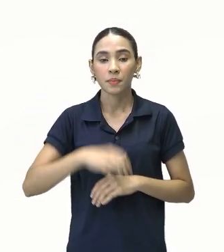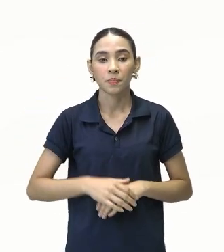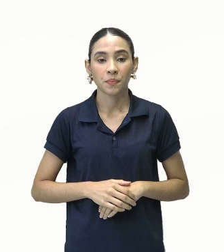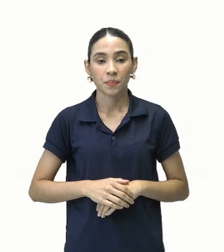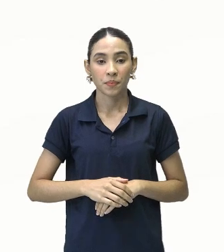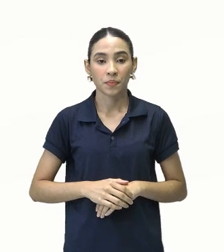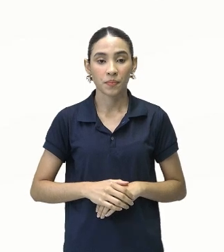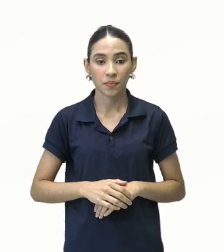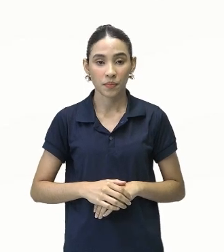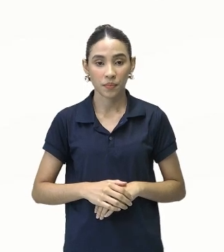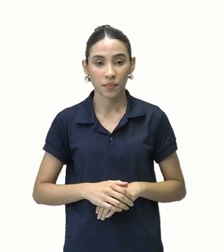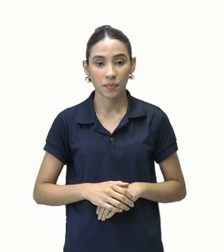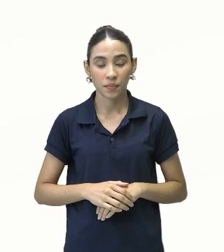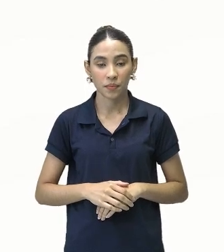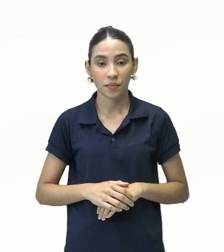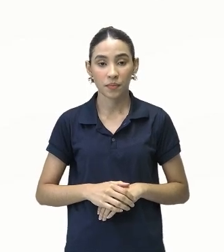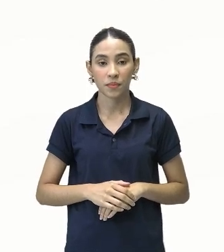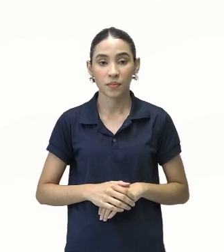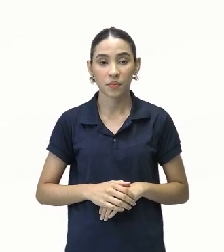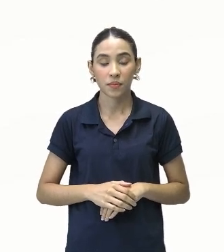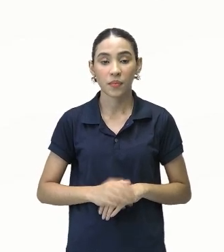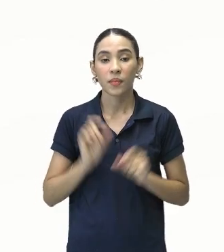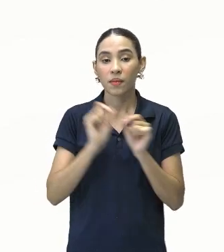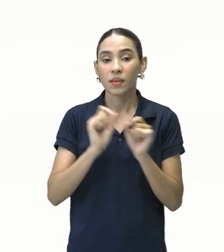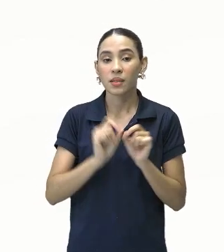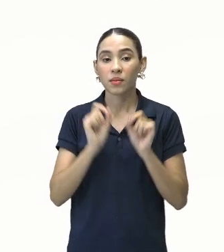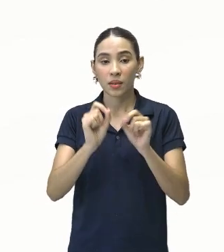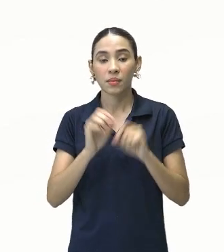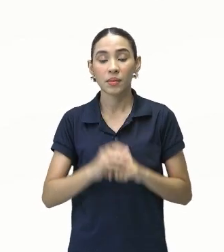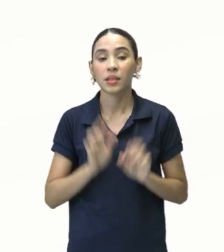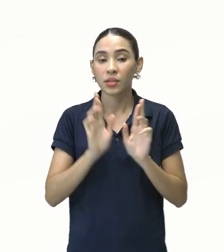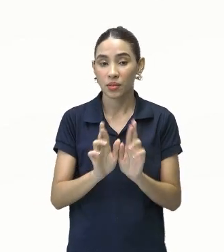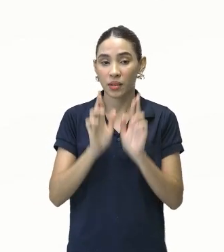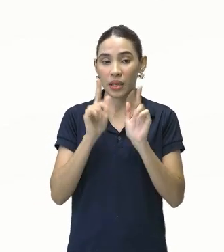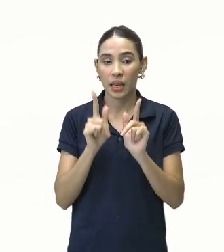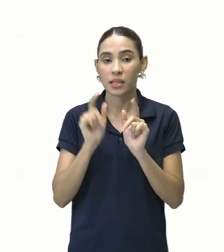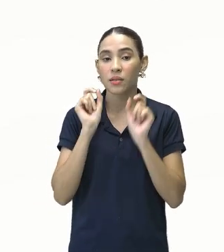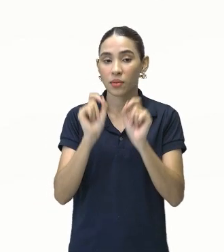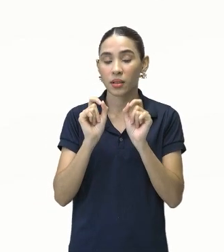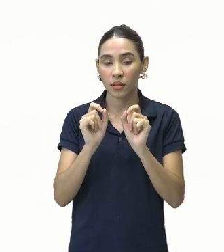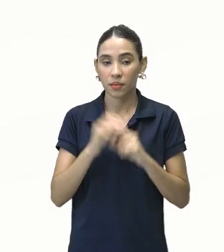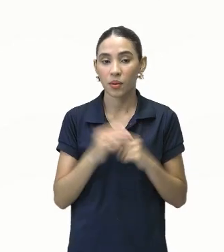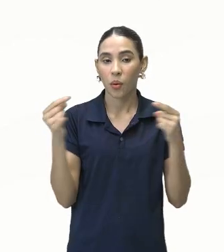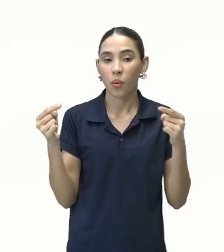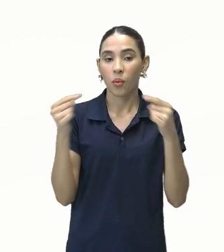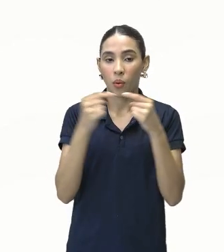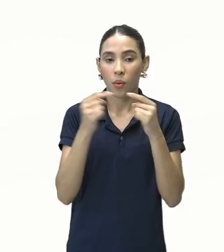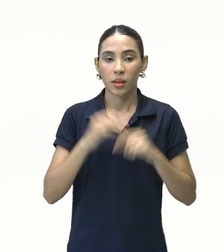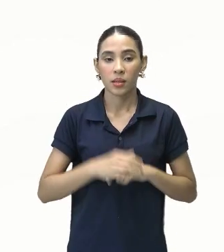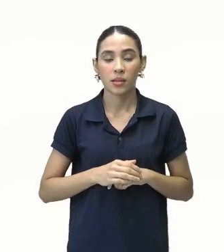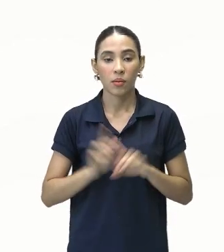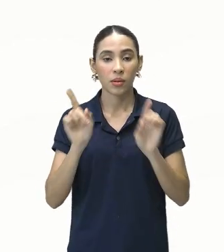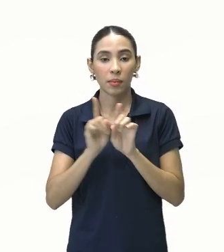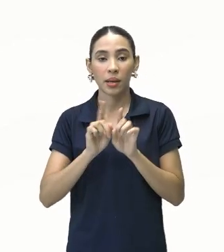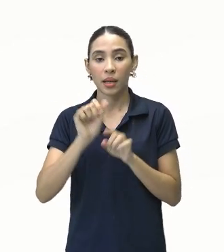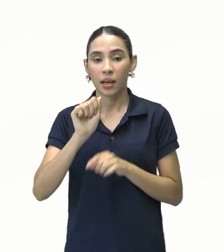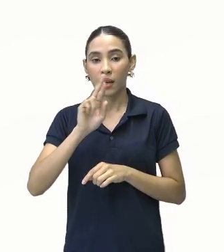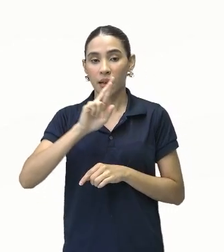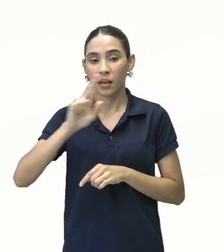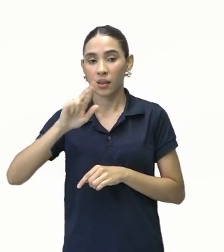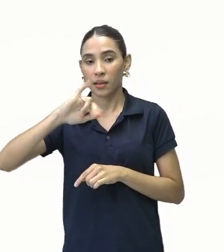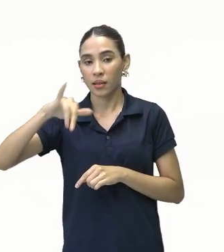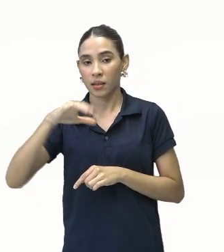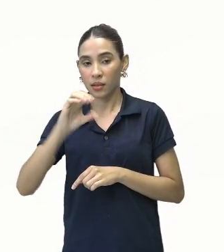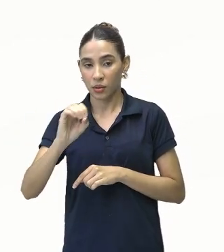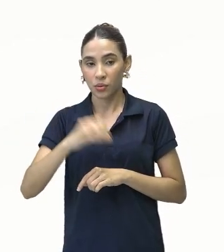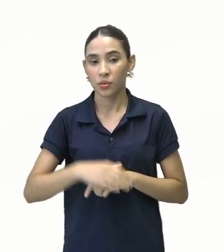nossa solução era fazendo a distinção de combinação e arranjo,